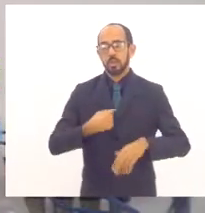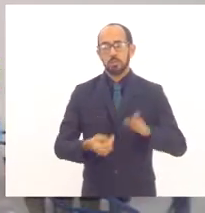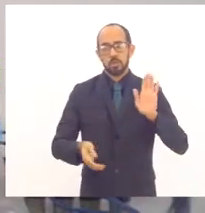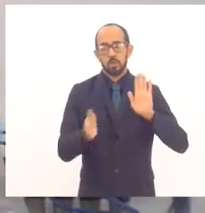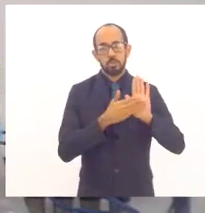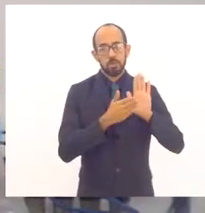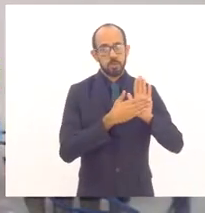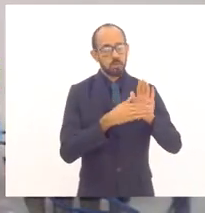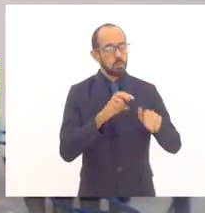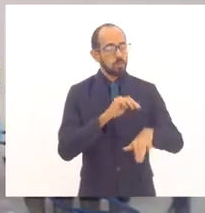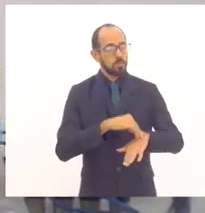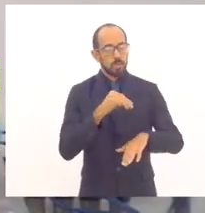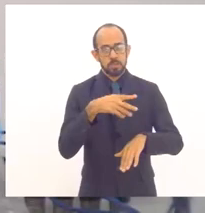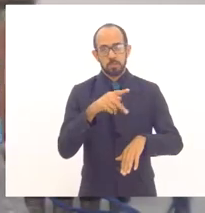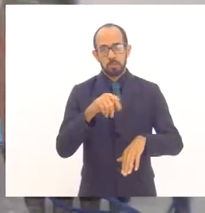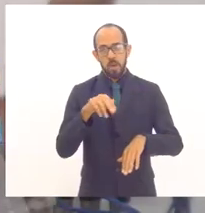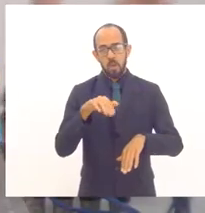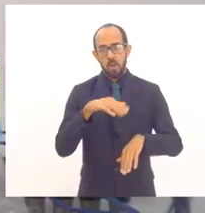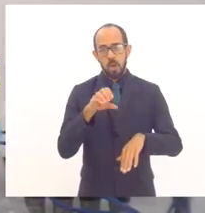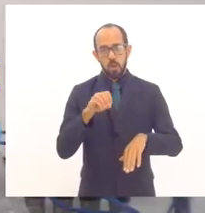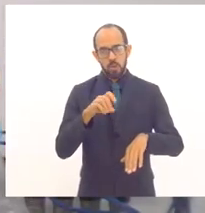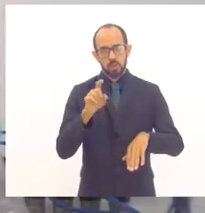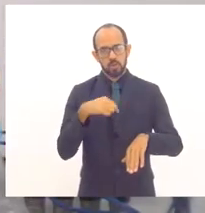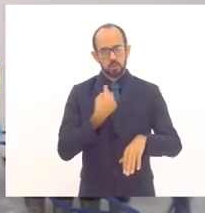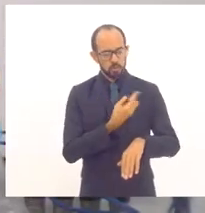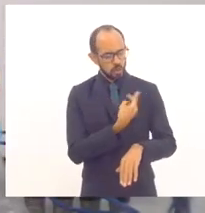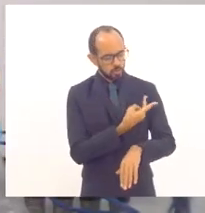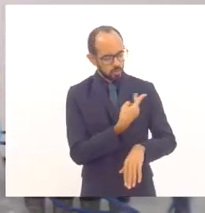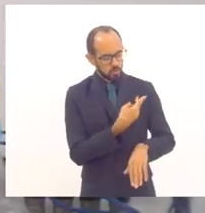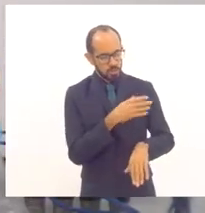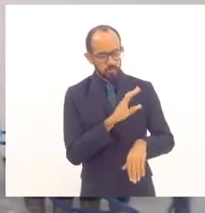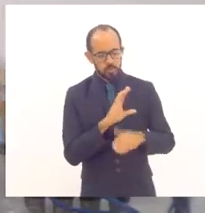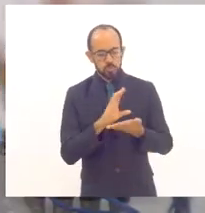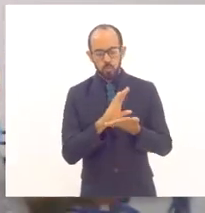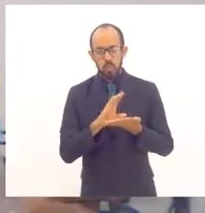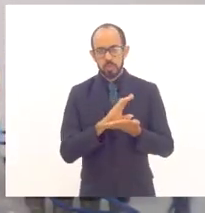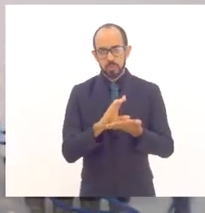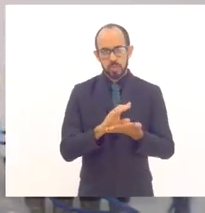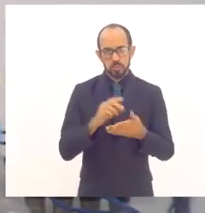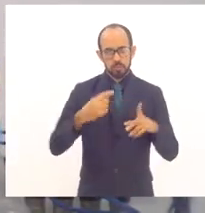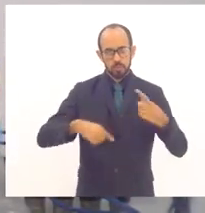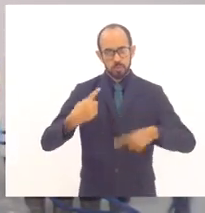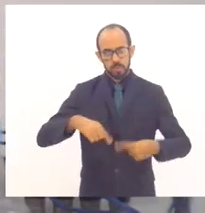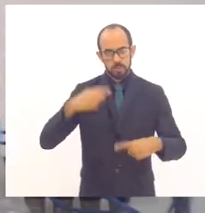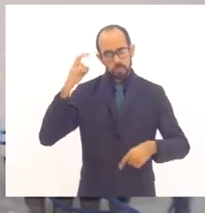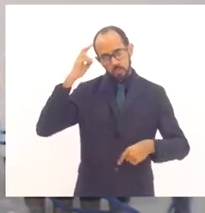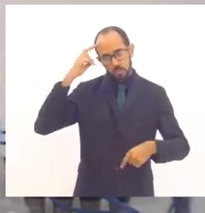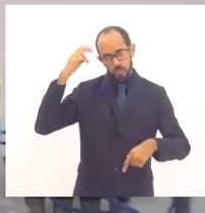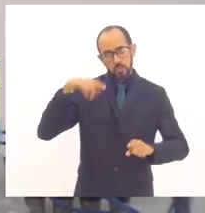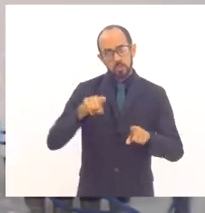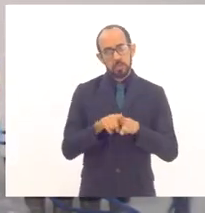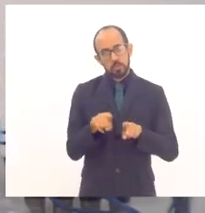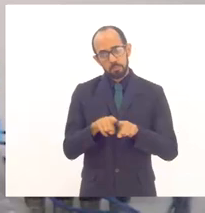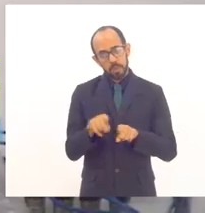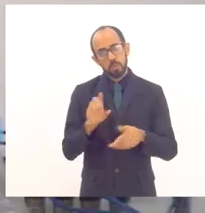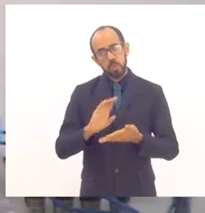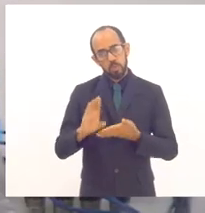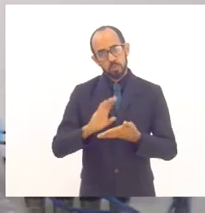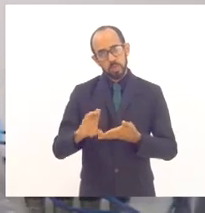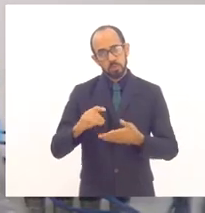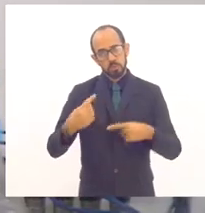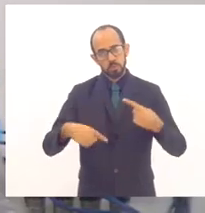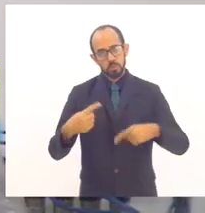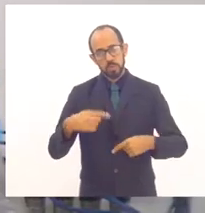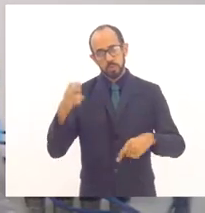mestre Paulão, que é um colega de que já fomos colegas do Conselho Nacional de Política Cultural, de Conselho Estadual de Política Cultural, e aí quando ele